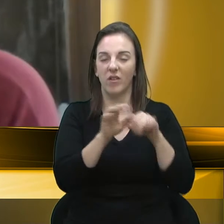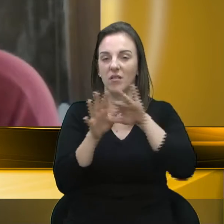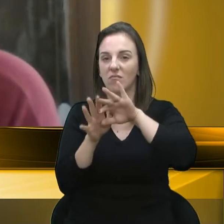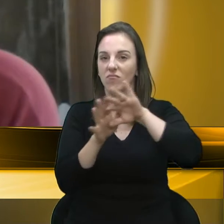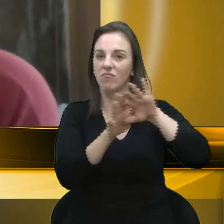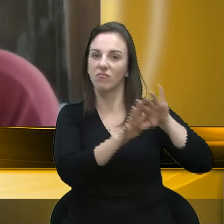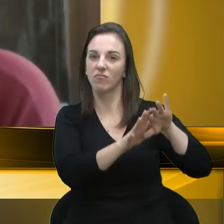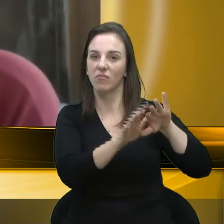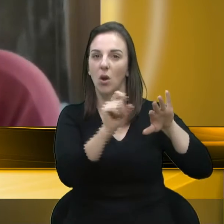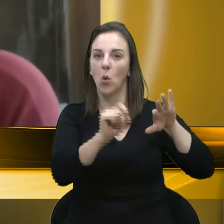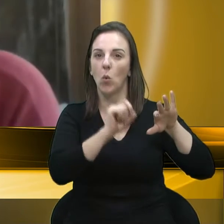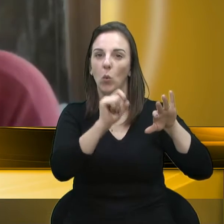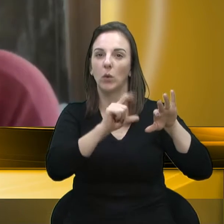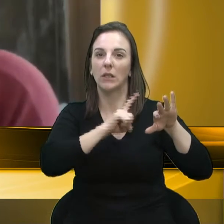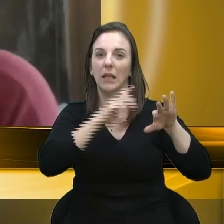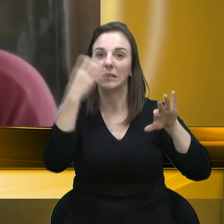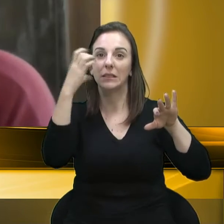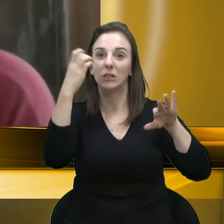das ações